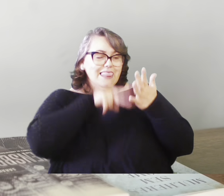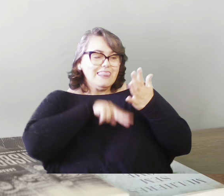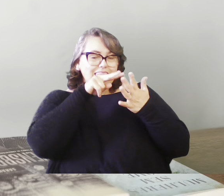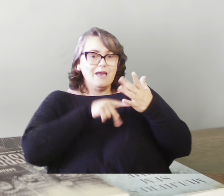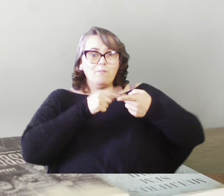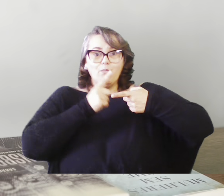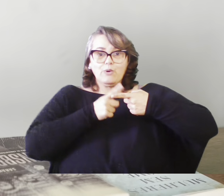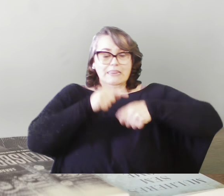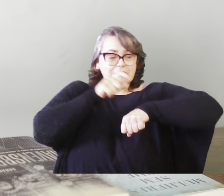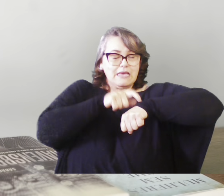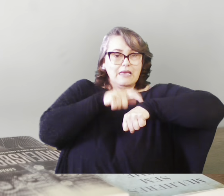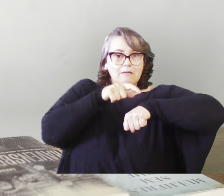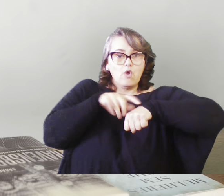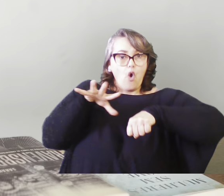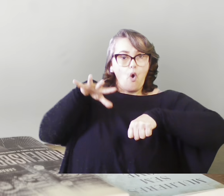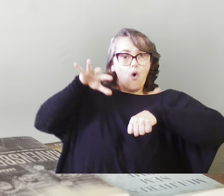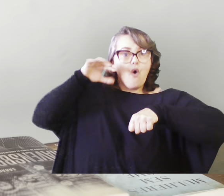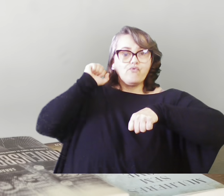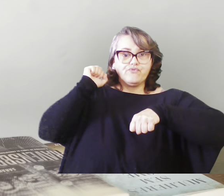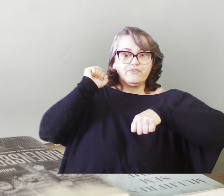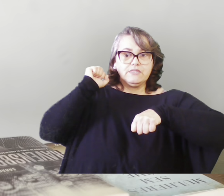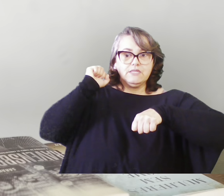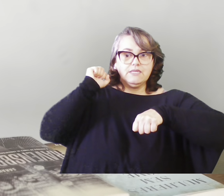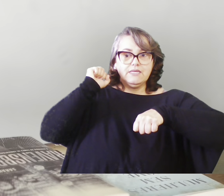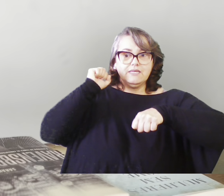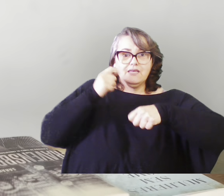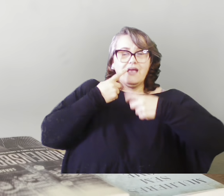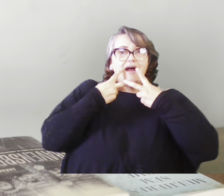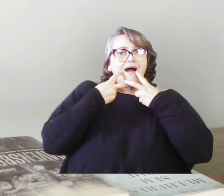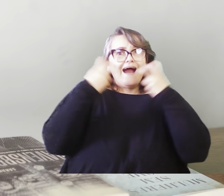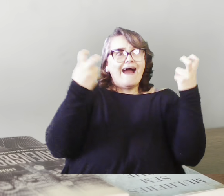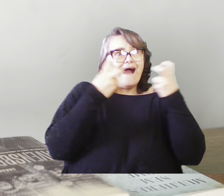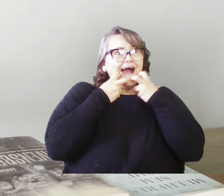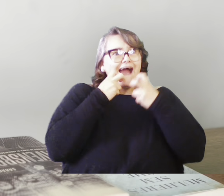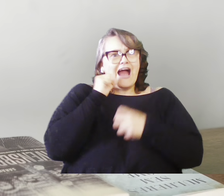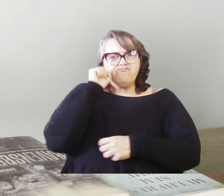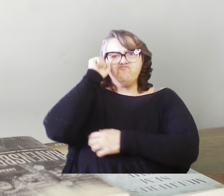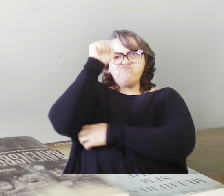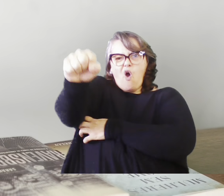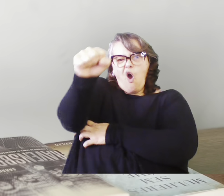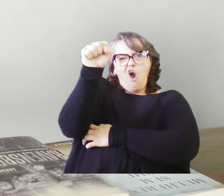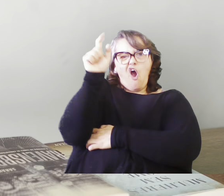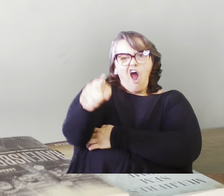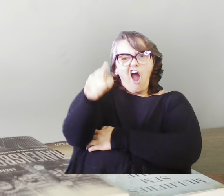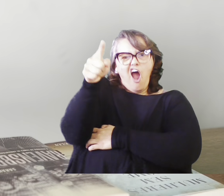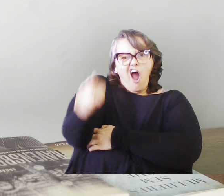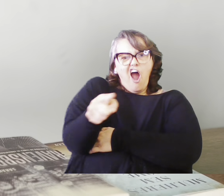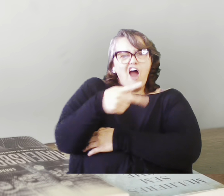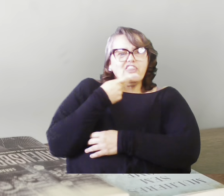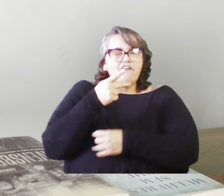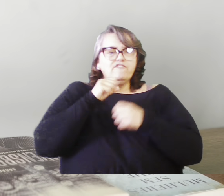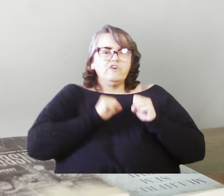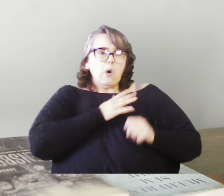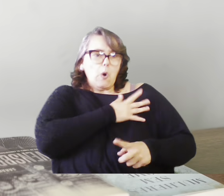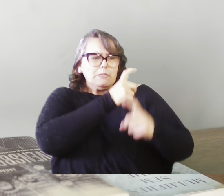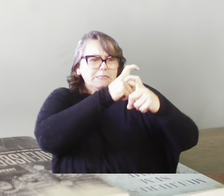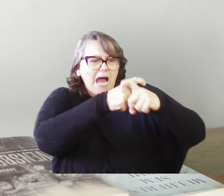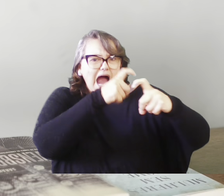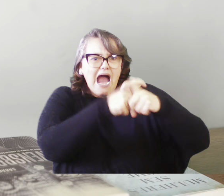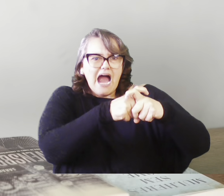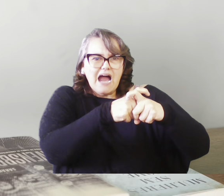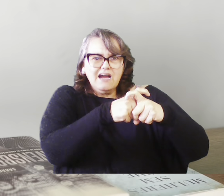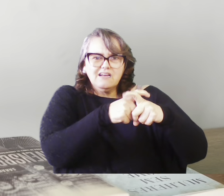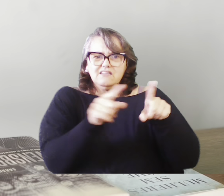ler. Porque, ao mesmo tempo que a gente ouve gritos pela ditadura,